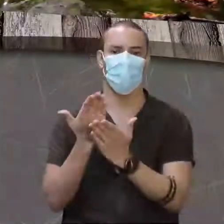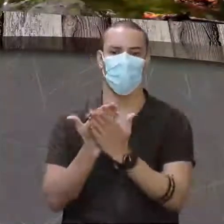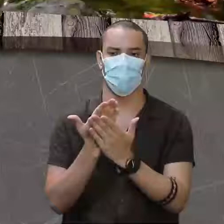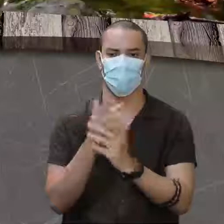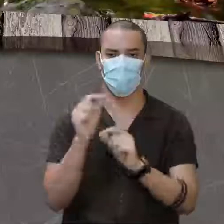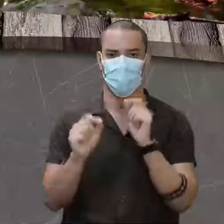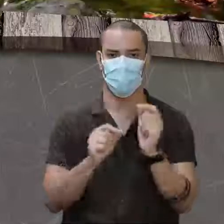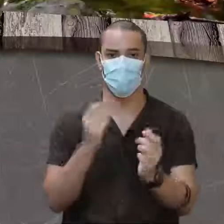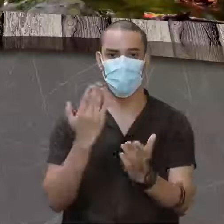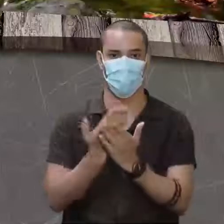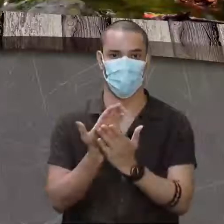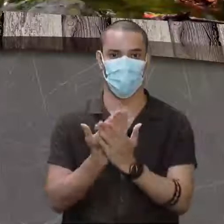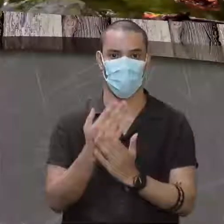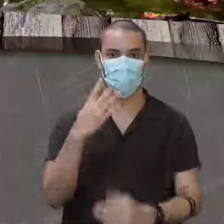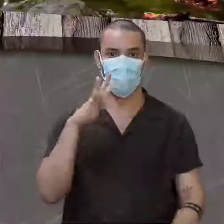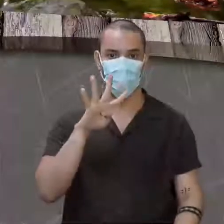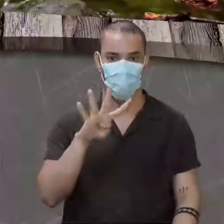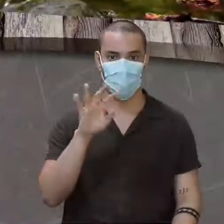nossa aula